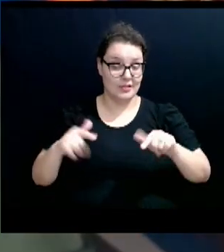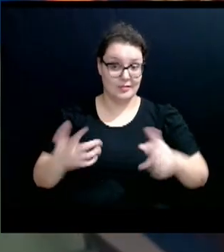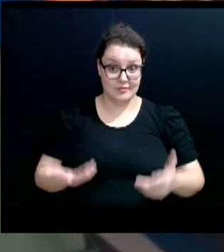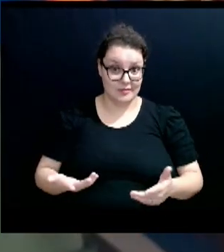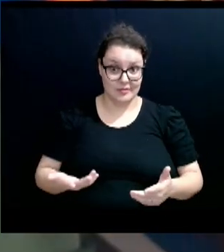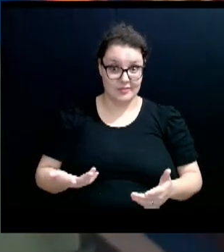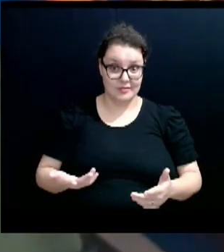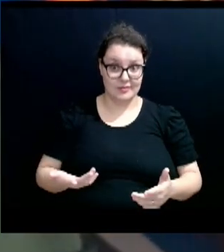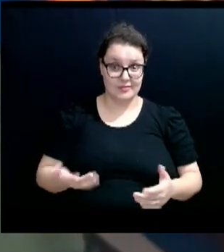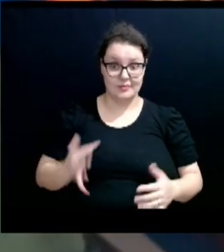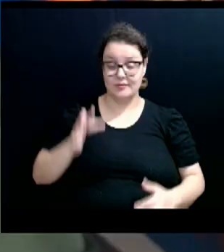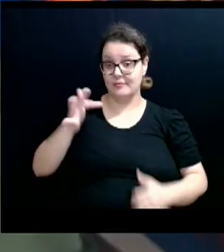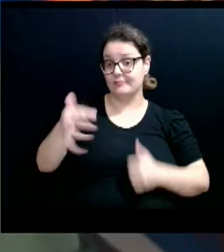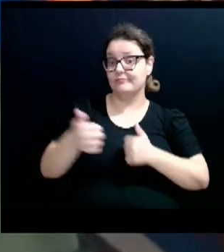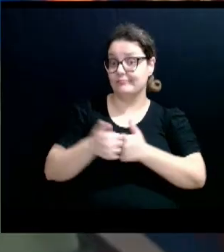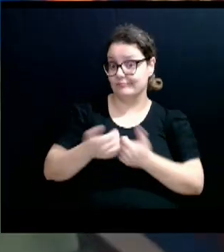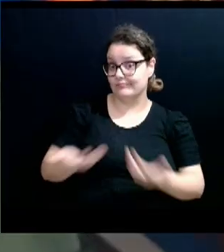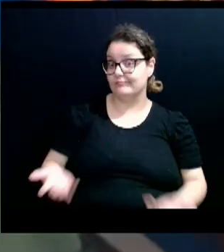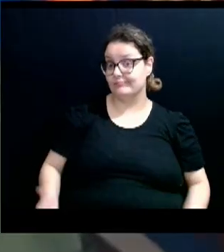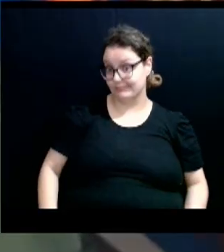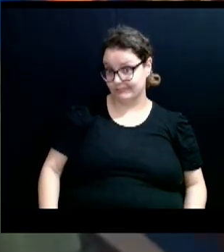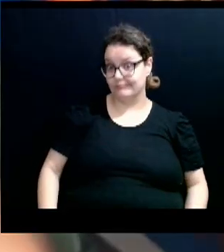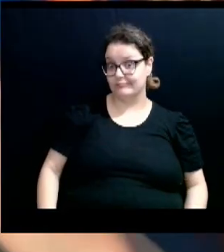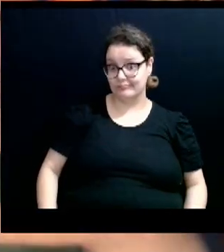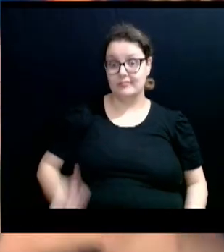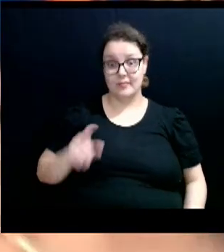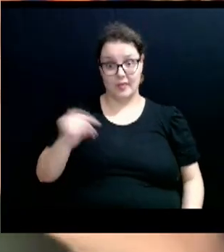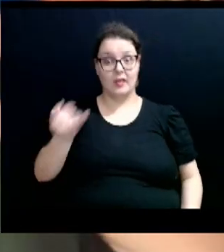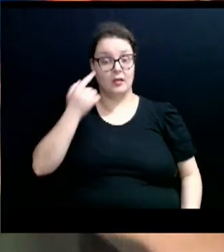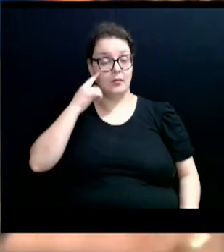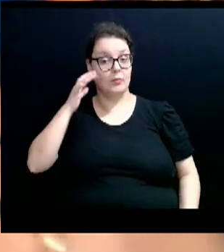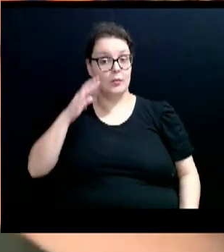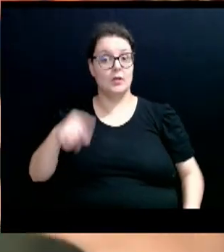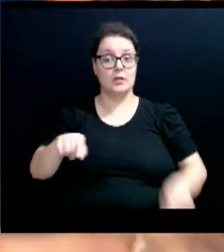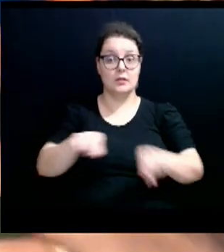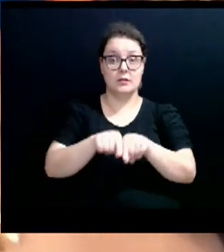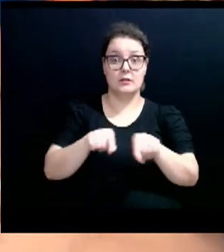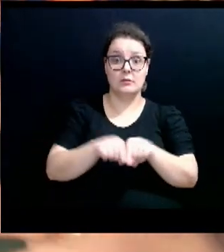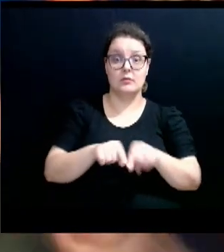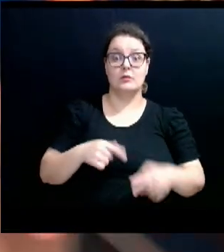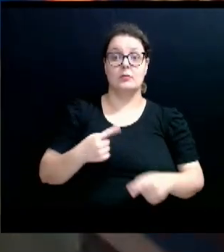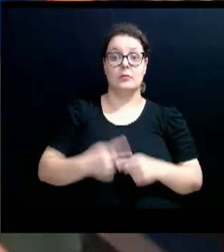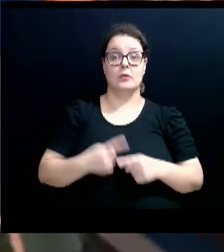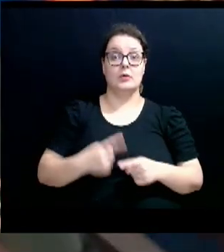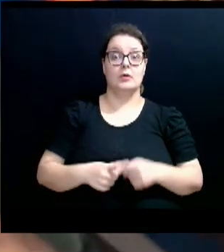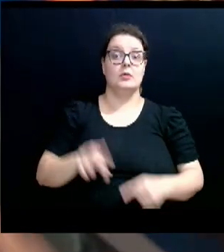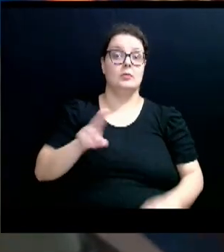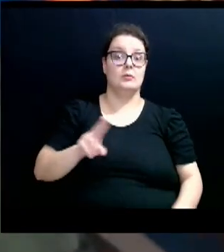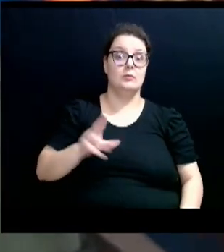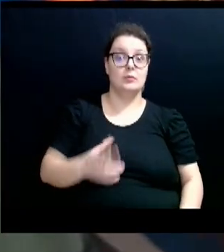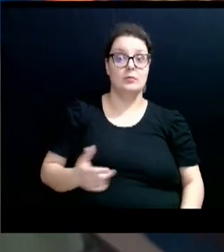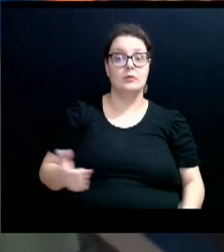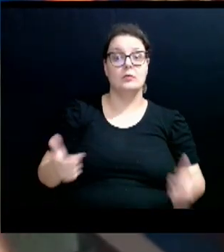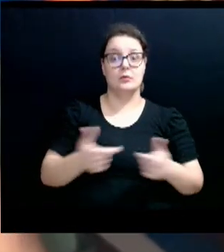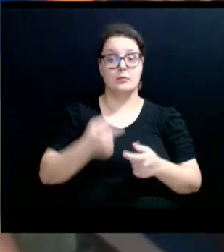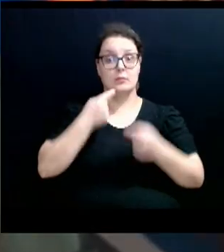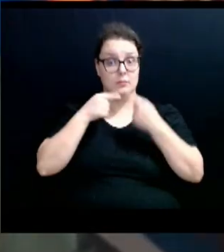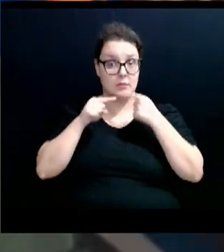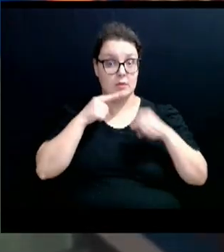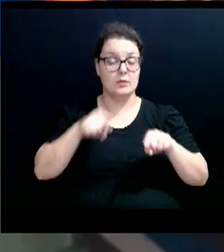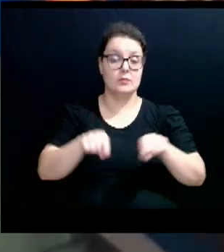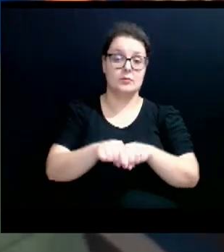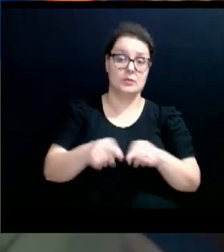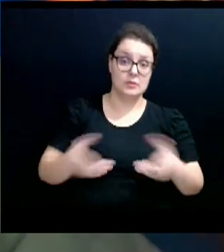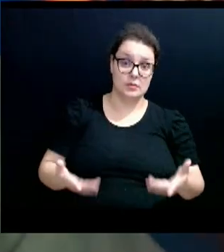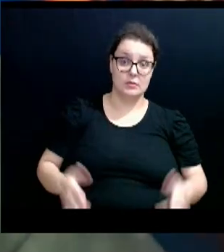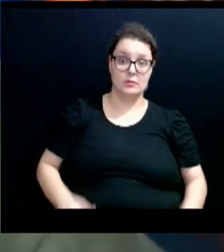distante? É importante a gente pensar sobre isso porque a gente consome isso de uma forma menos crítica também. A hora que eu vi isso, eu